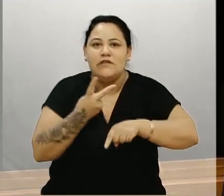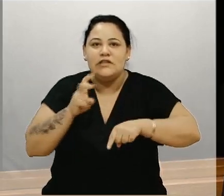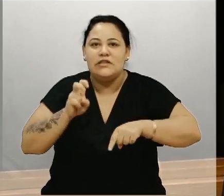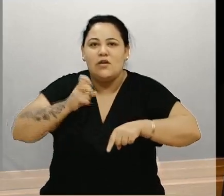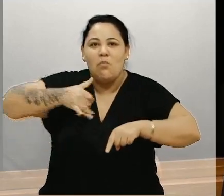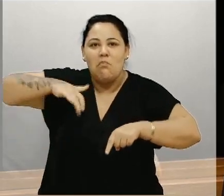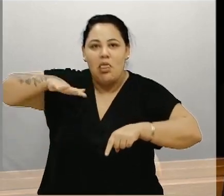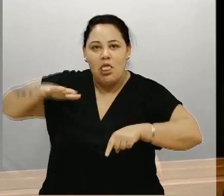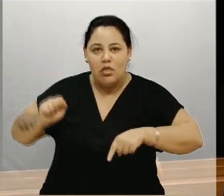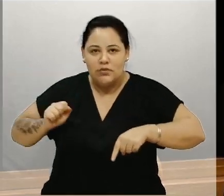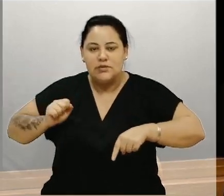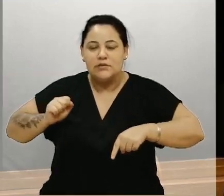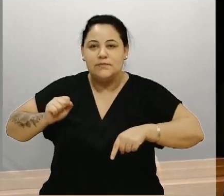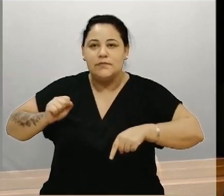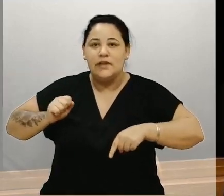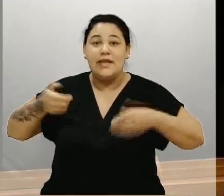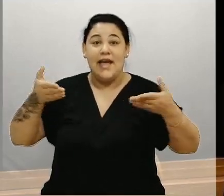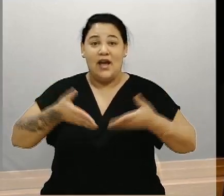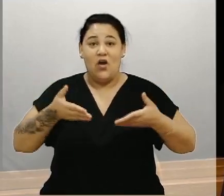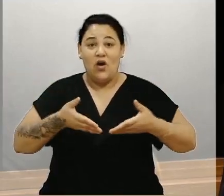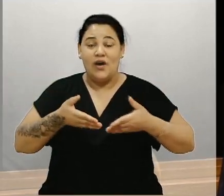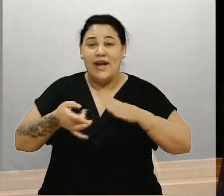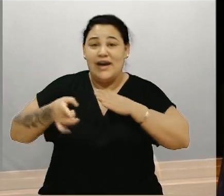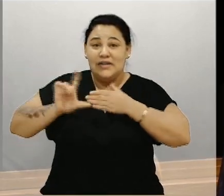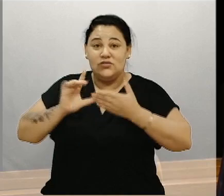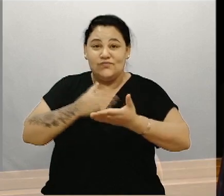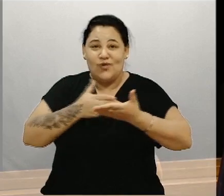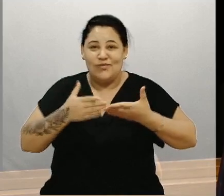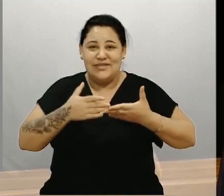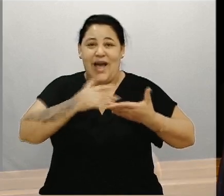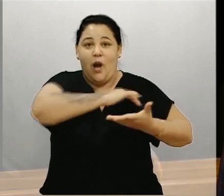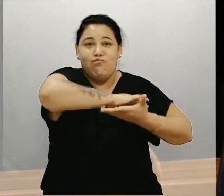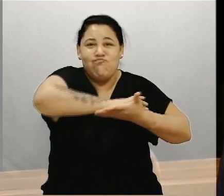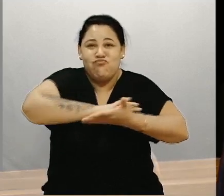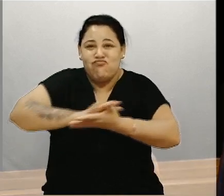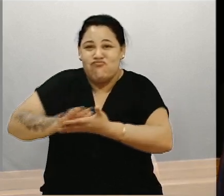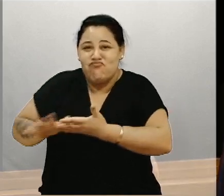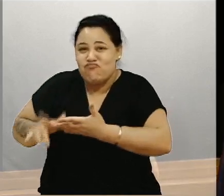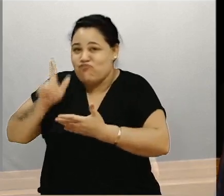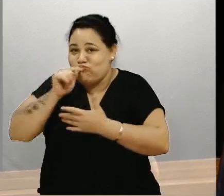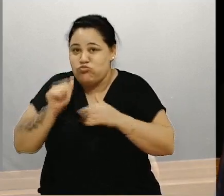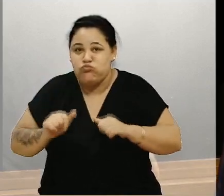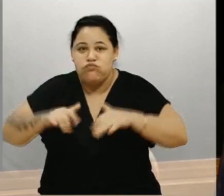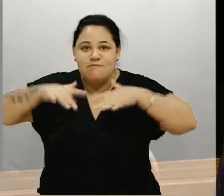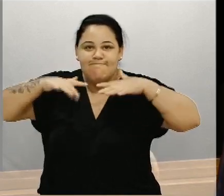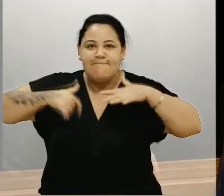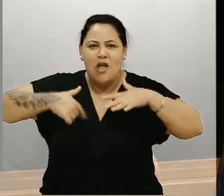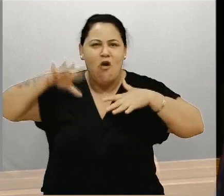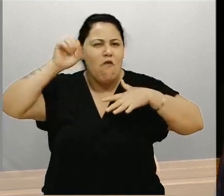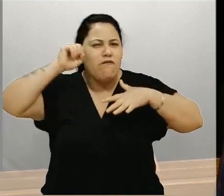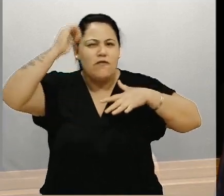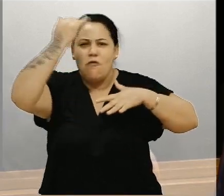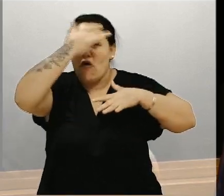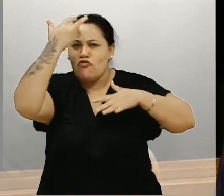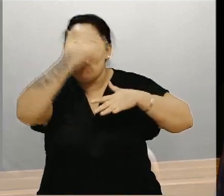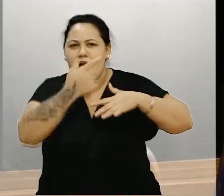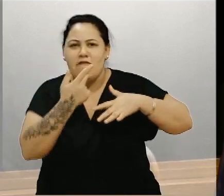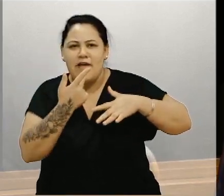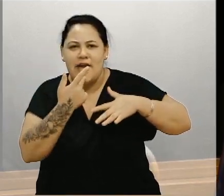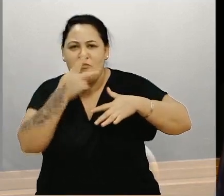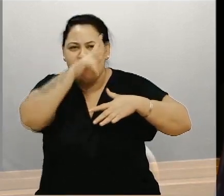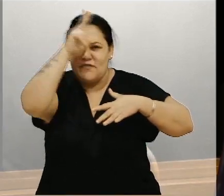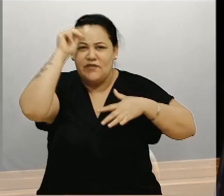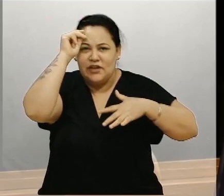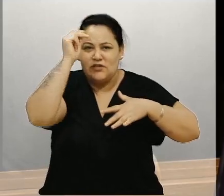nos últimos tempos, antes mesmo dessa tragédia, eu ouvi o prefeito falar várias vezes em várias